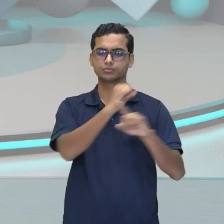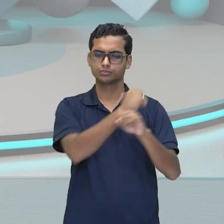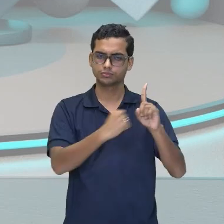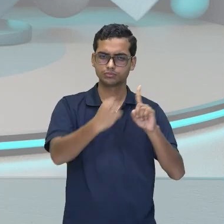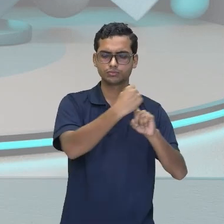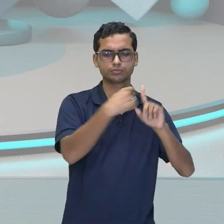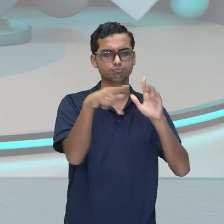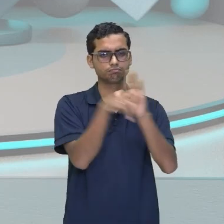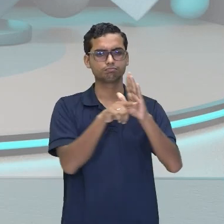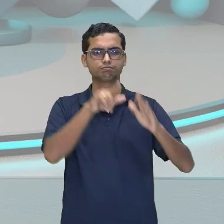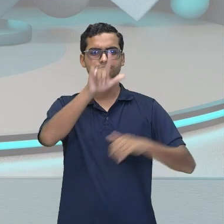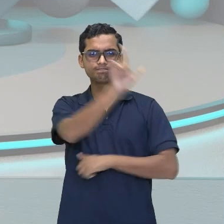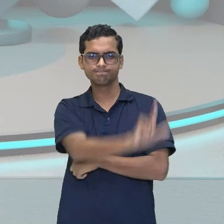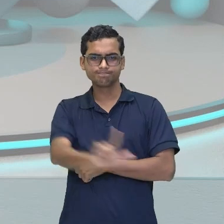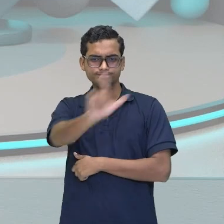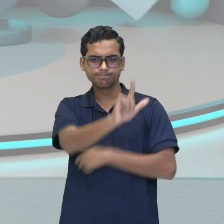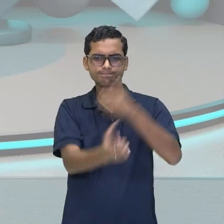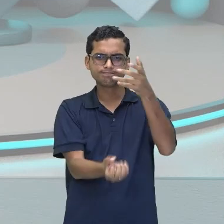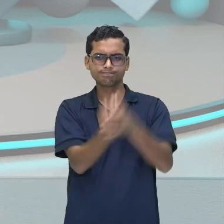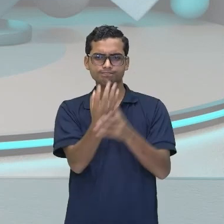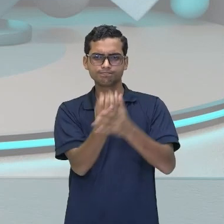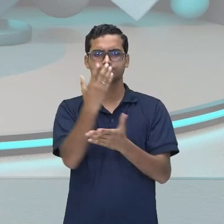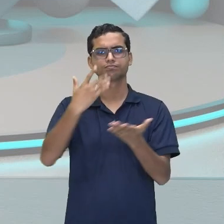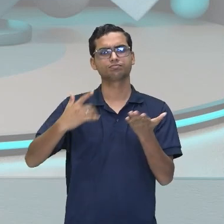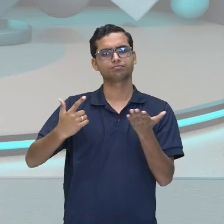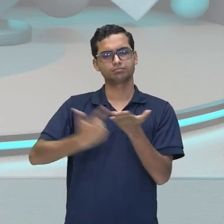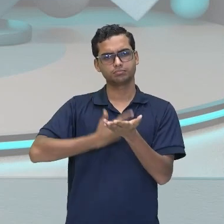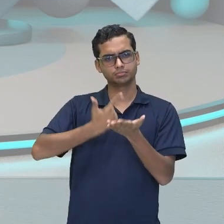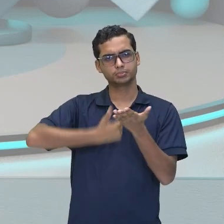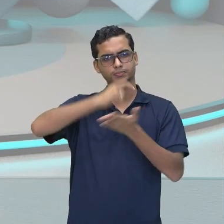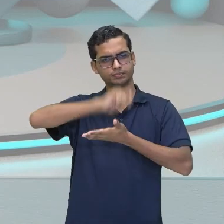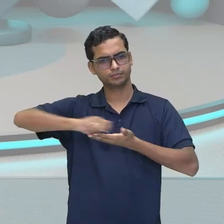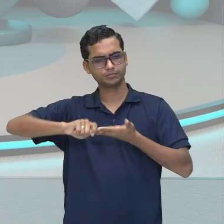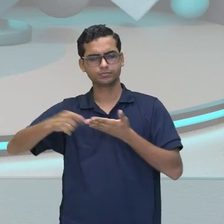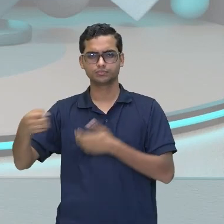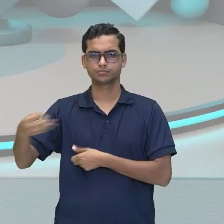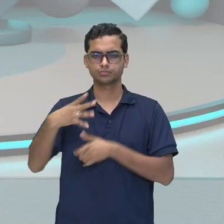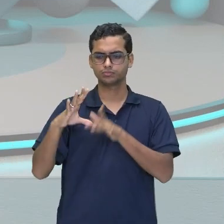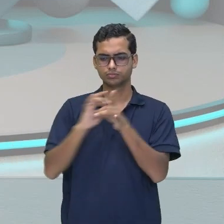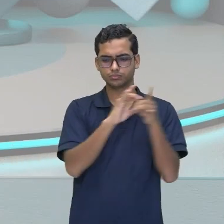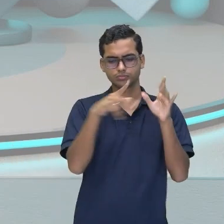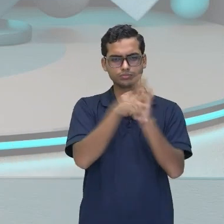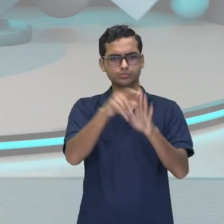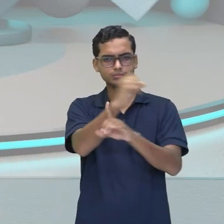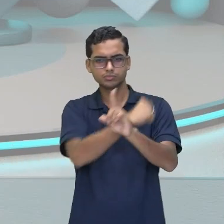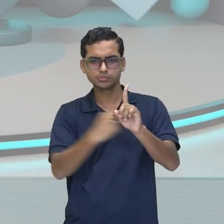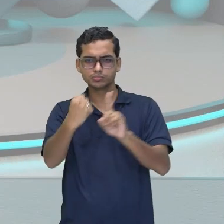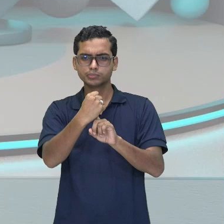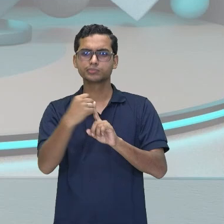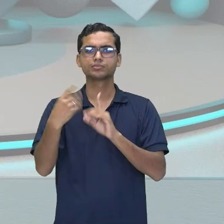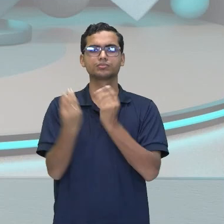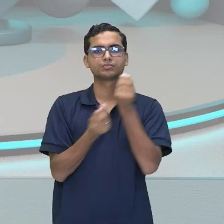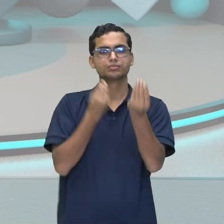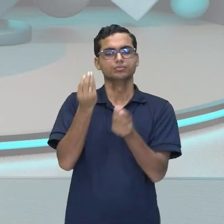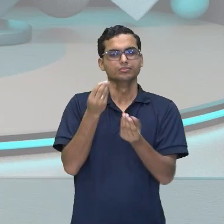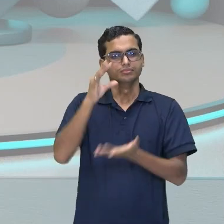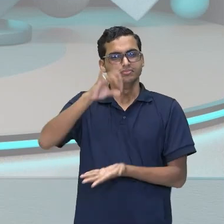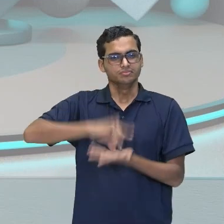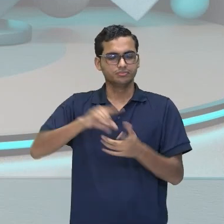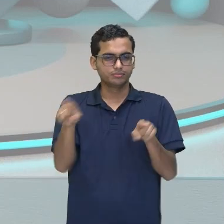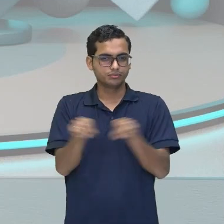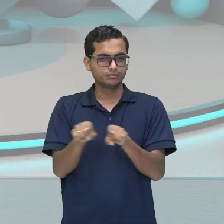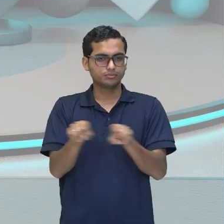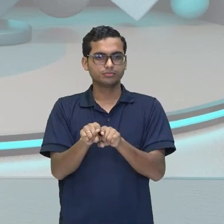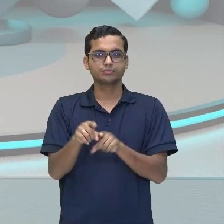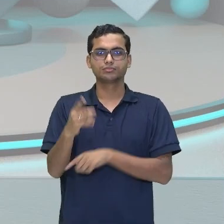inserir as produções escritas nessa nova ordem social, ditando, portanto, os padrões estéticos desejados.